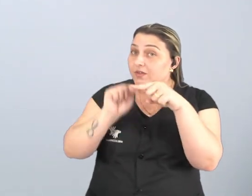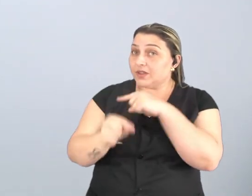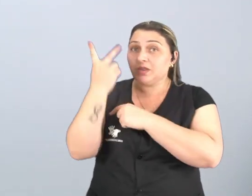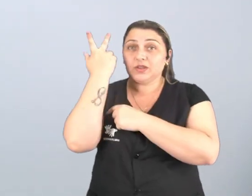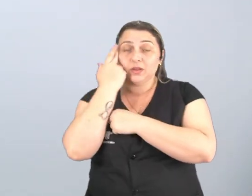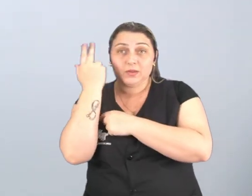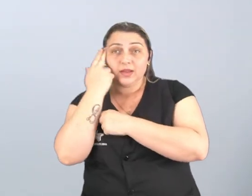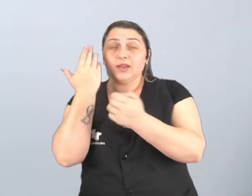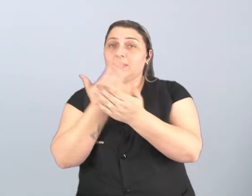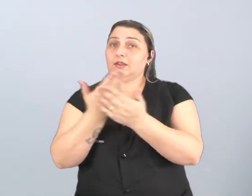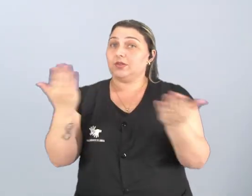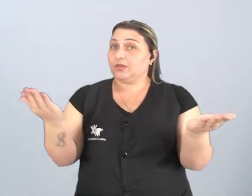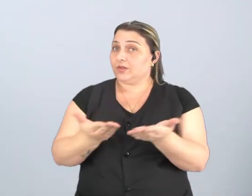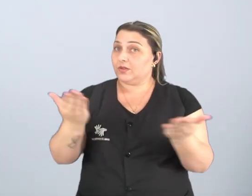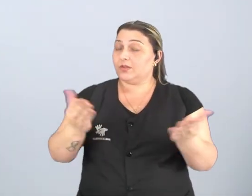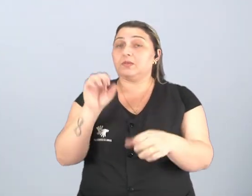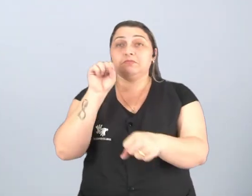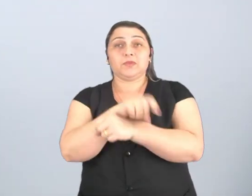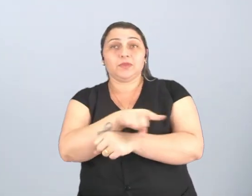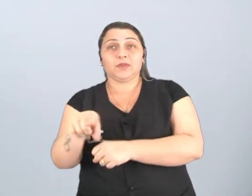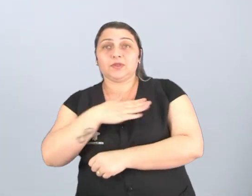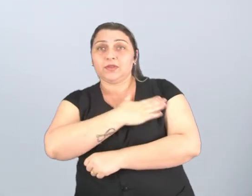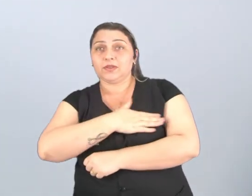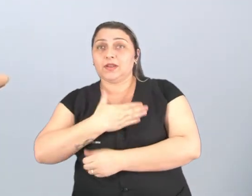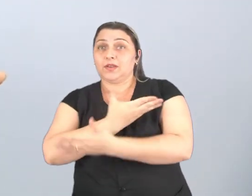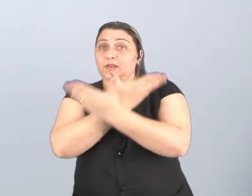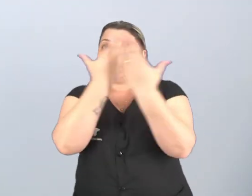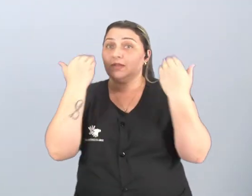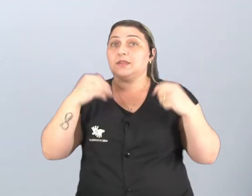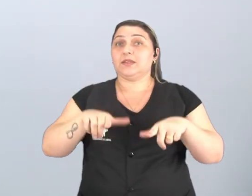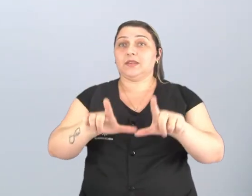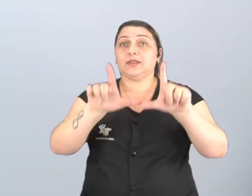aula de hoje, eu espero que tenham gostado. Não